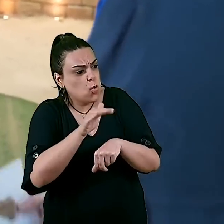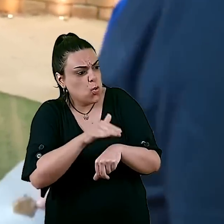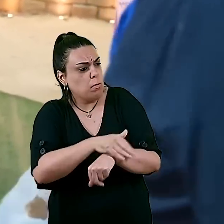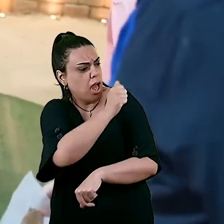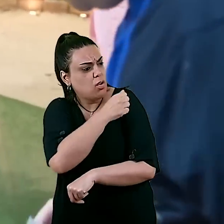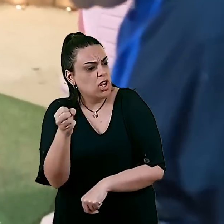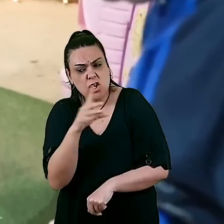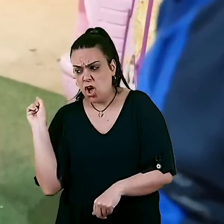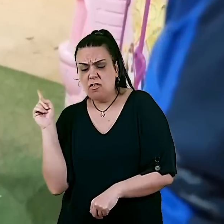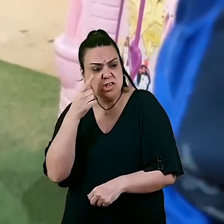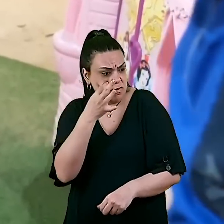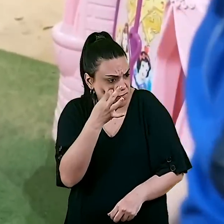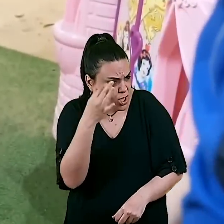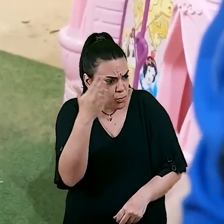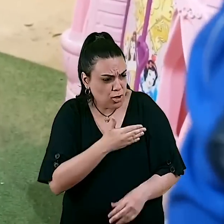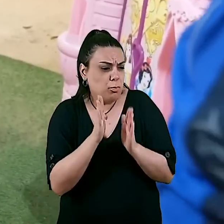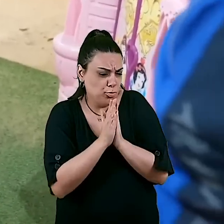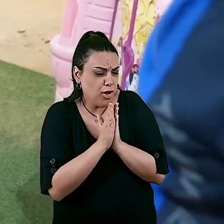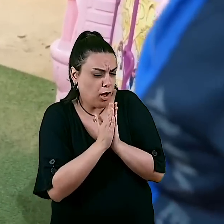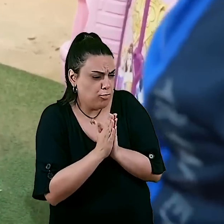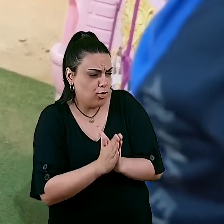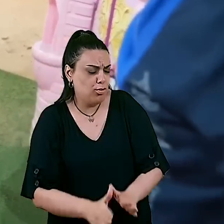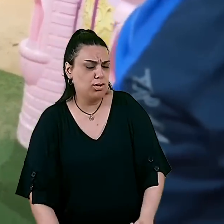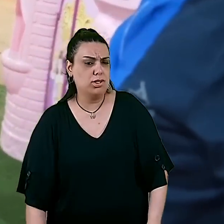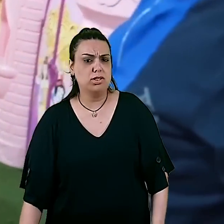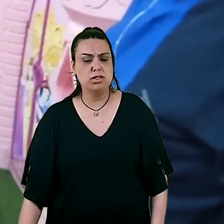ela! Você viu, não foi? Por favor!